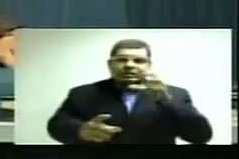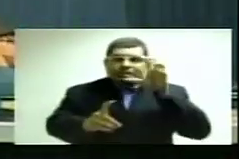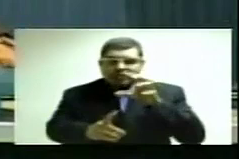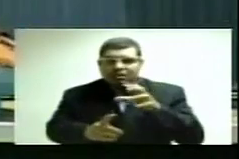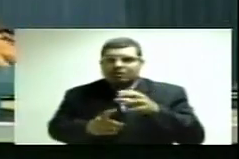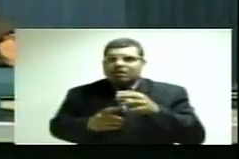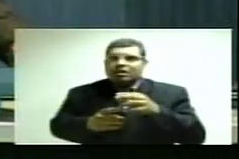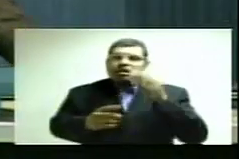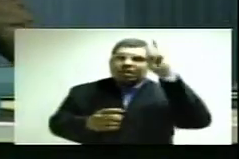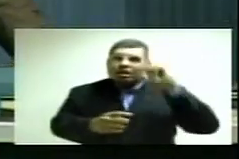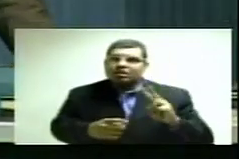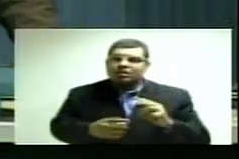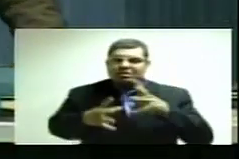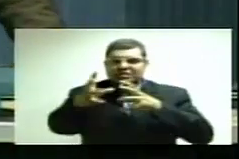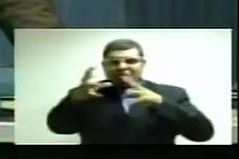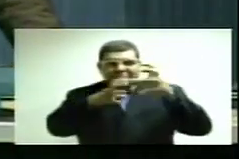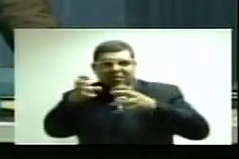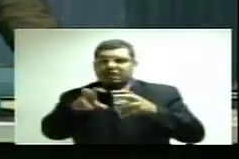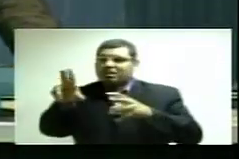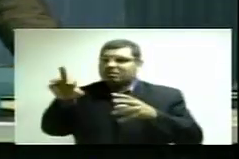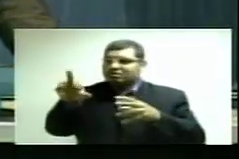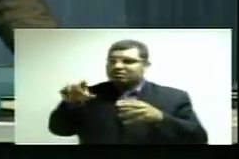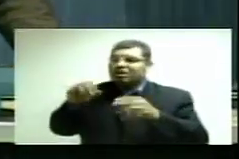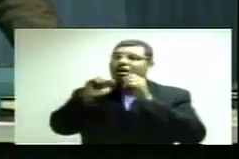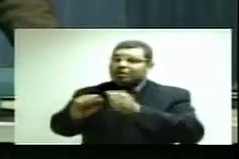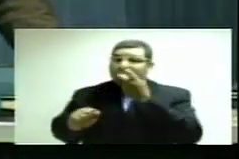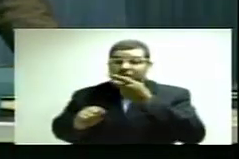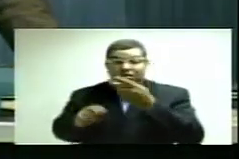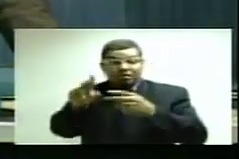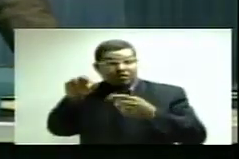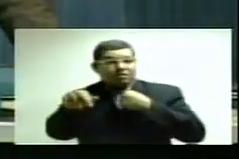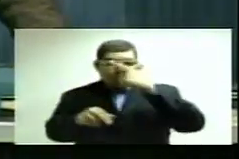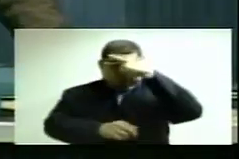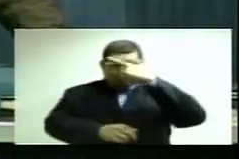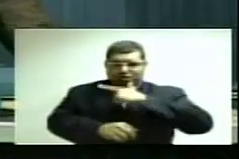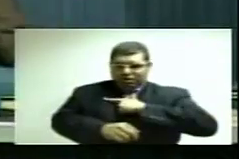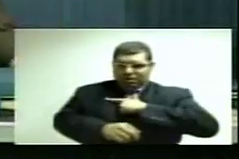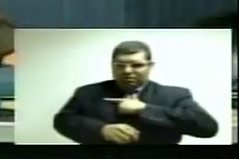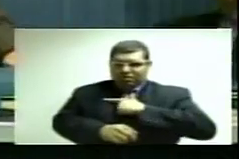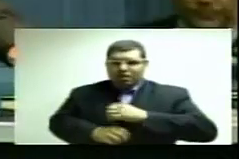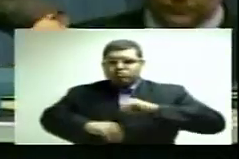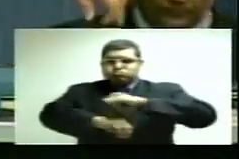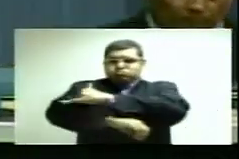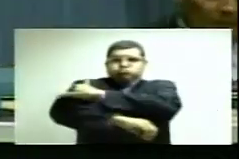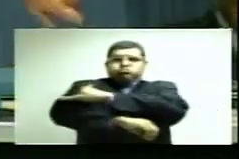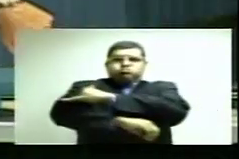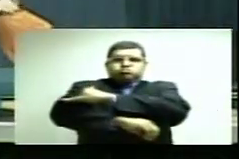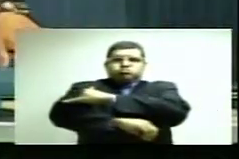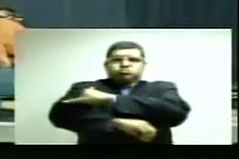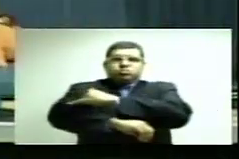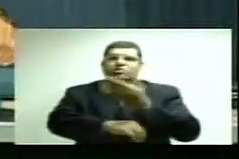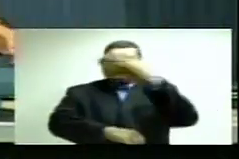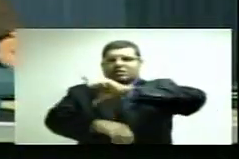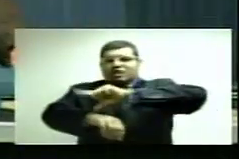reação. É aquela história quando a gente briga com o nosso irmão. Eu posso dizer que o meu irmão é feio, que ele é gordo, que ele é muito, só